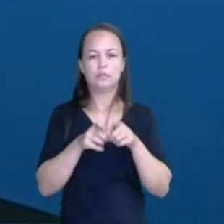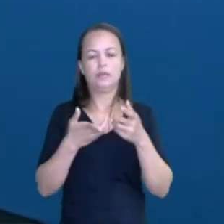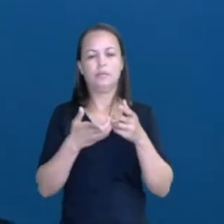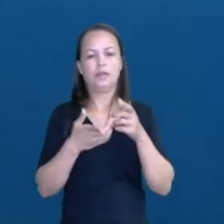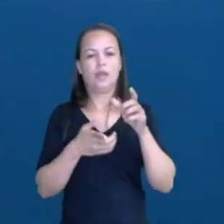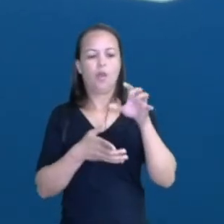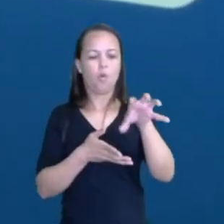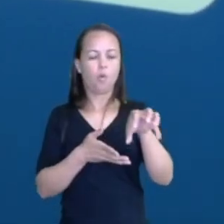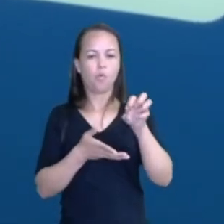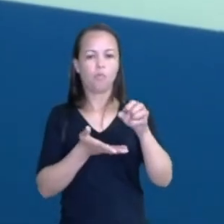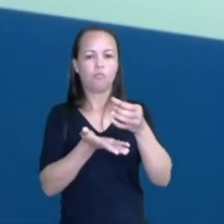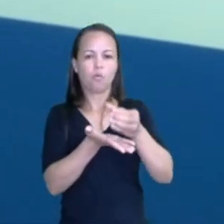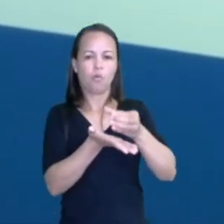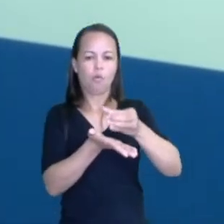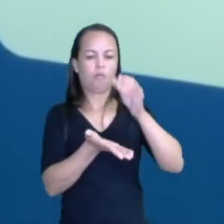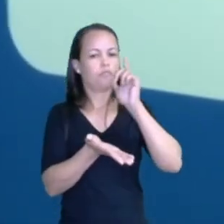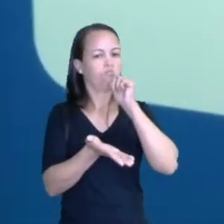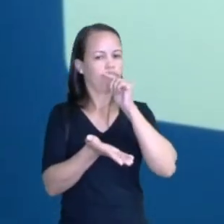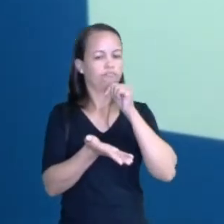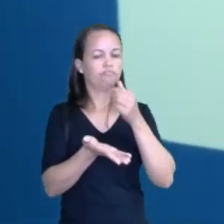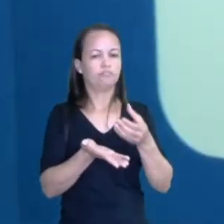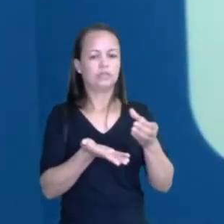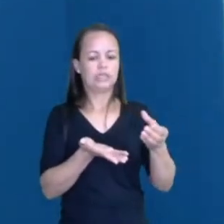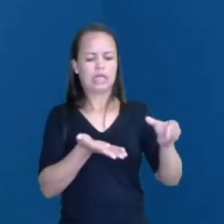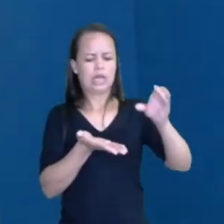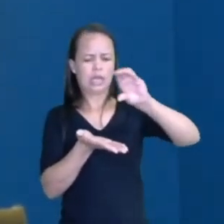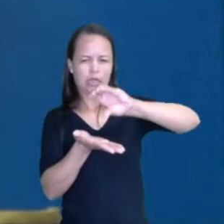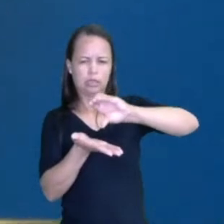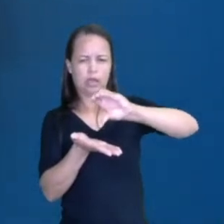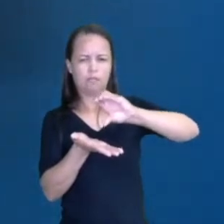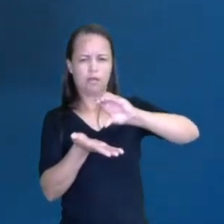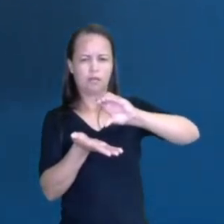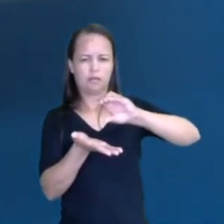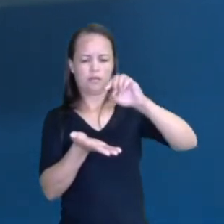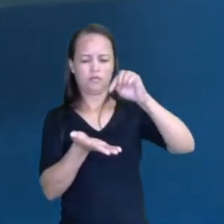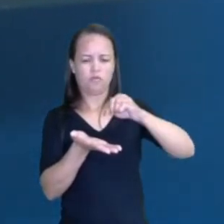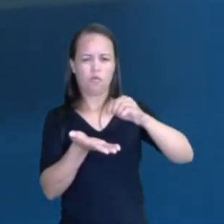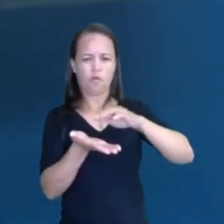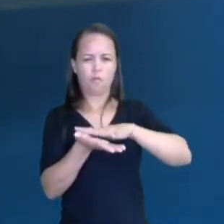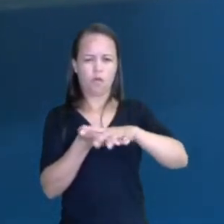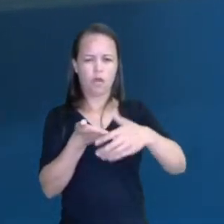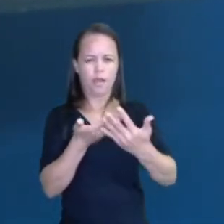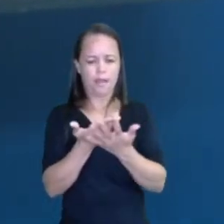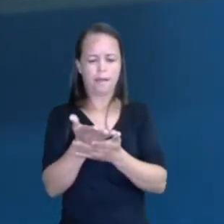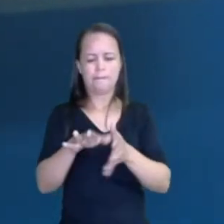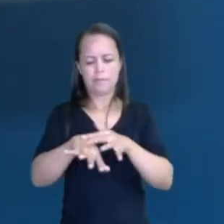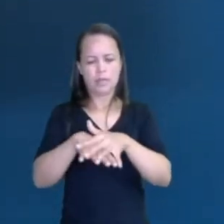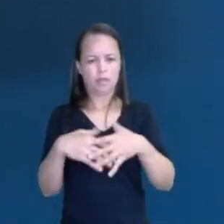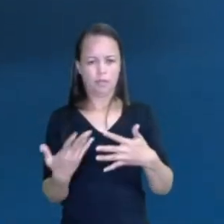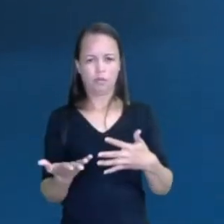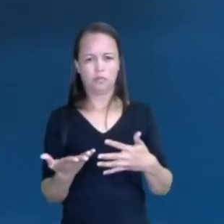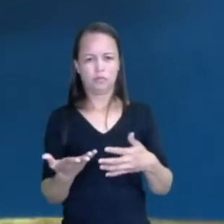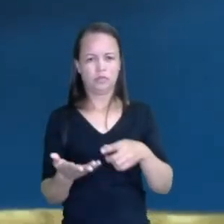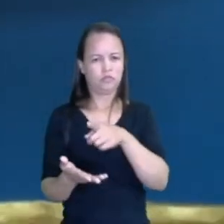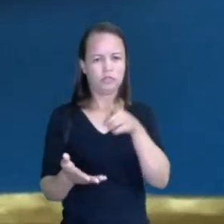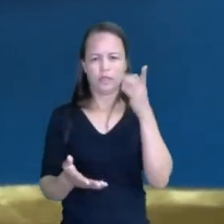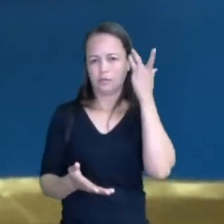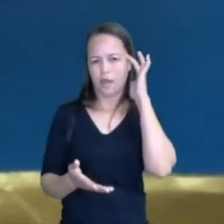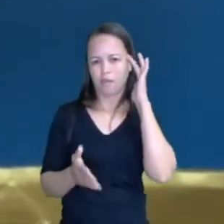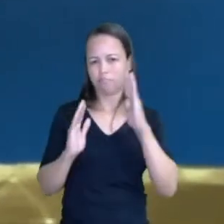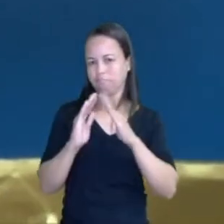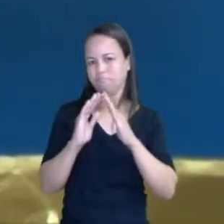aqui com água, será que se eu derramar água aqui, eu vou molhar minha mão? E aí, o que é que vocês acham aí em